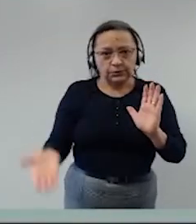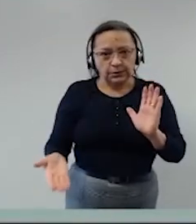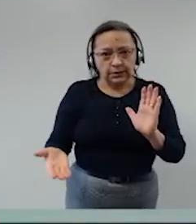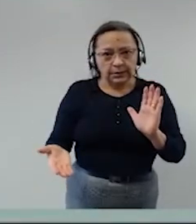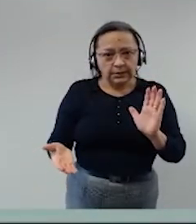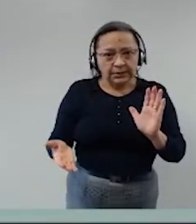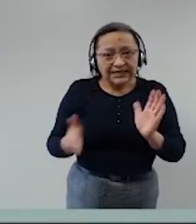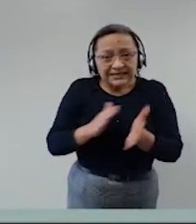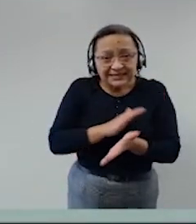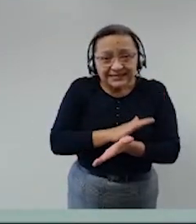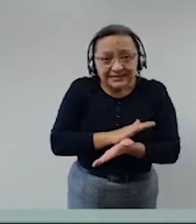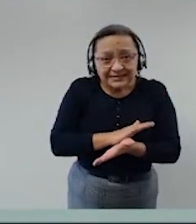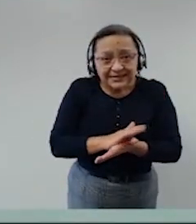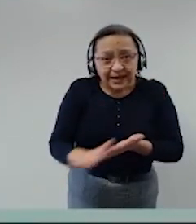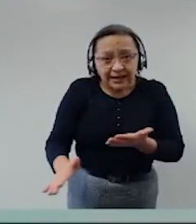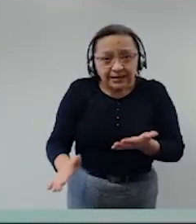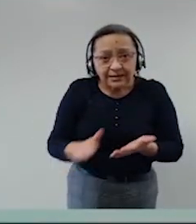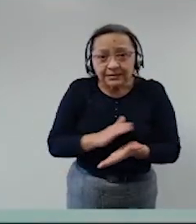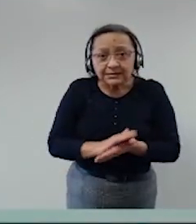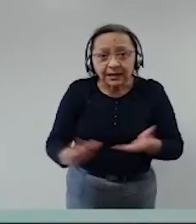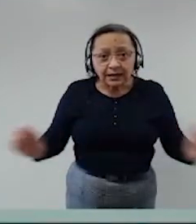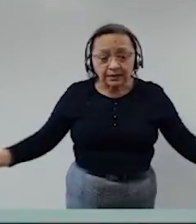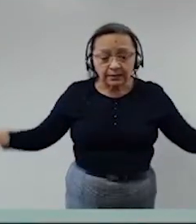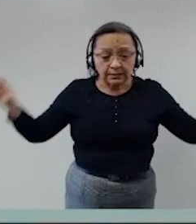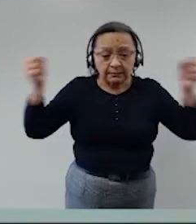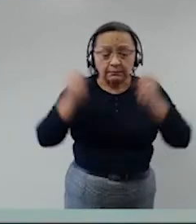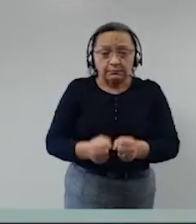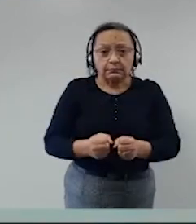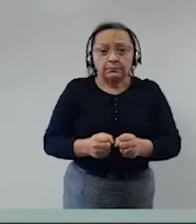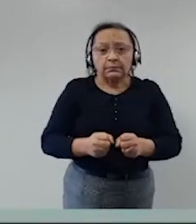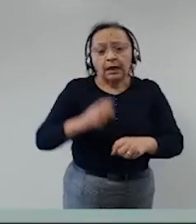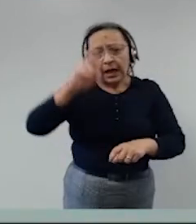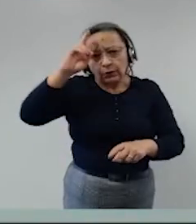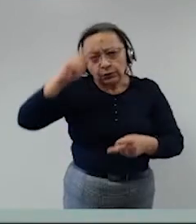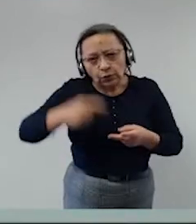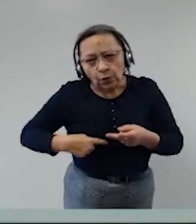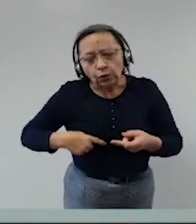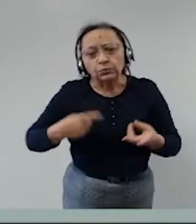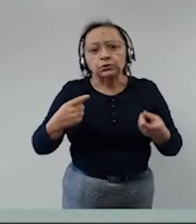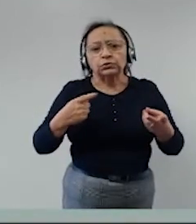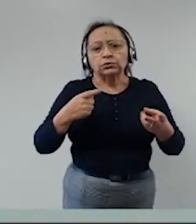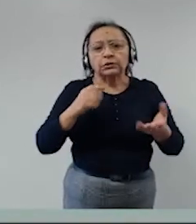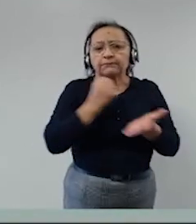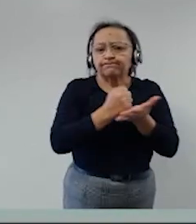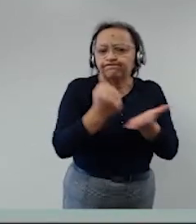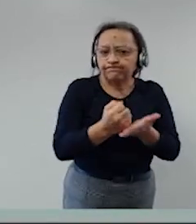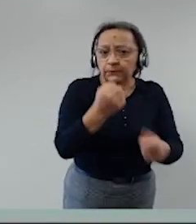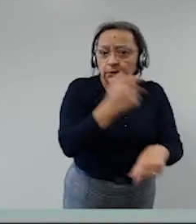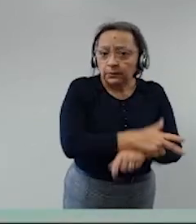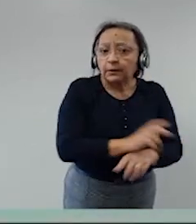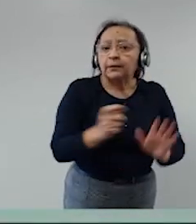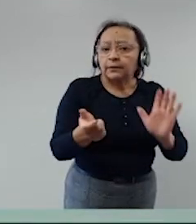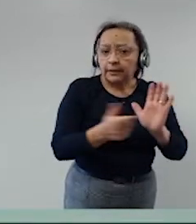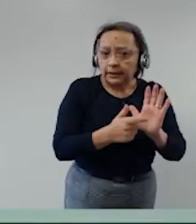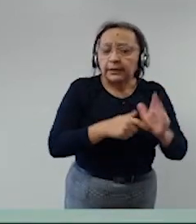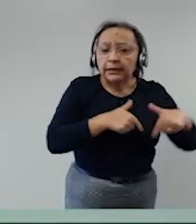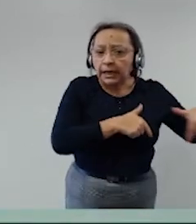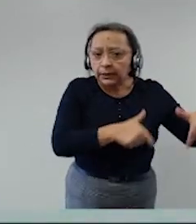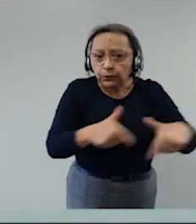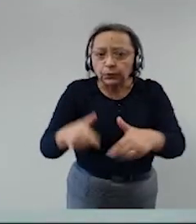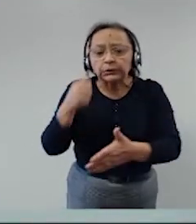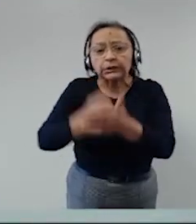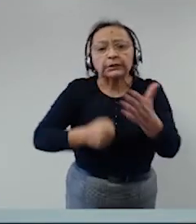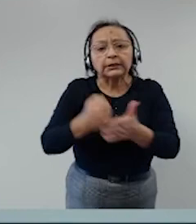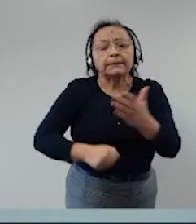Sem trazer todos os trabalhadores autônomos e intermitentes no bojo da luta pela preservação